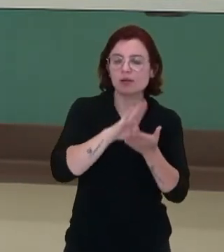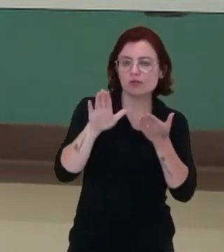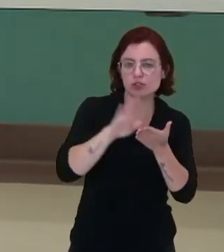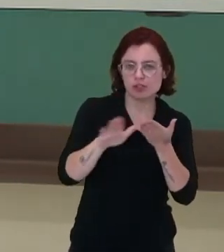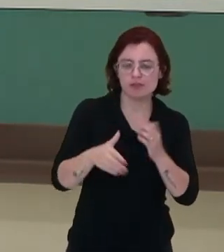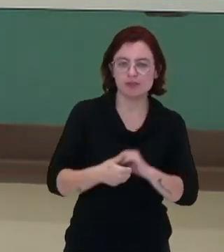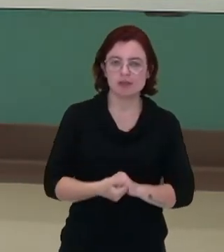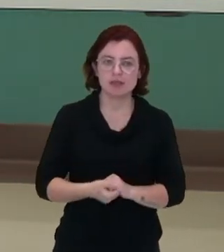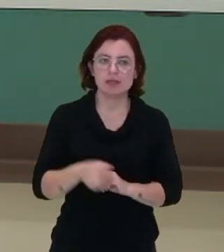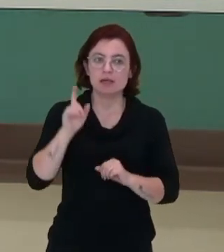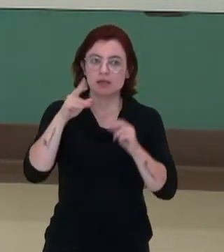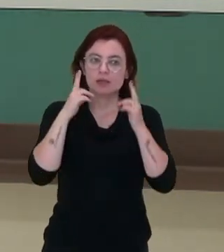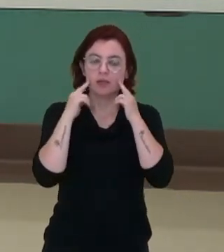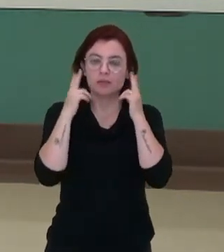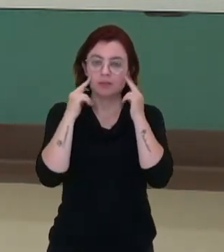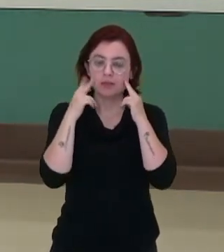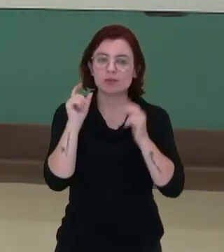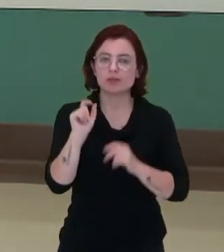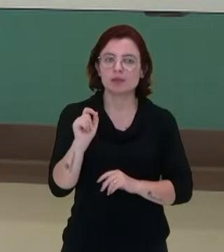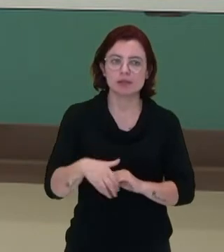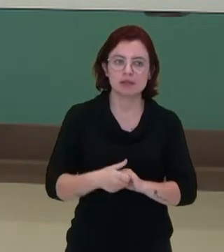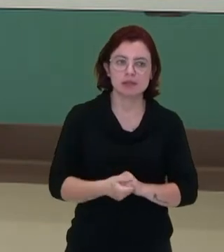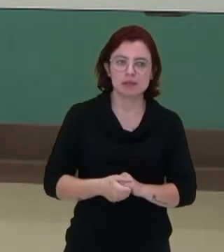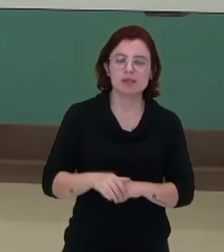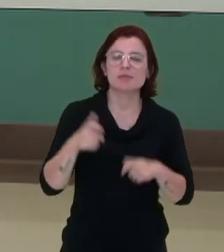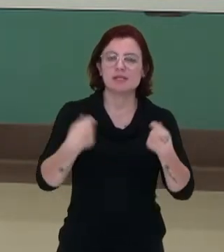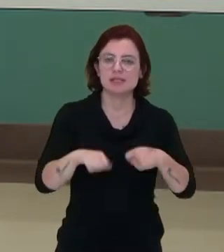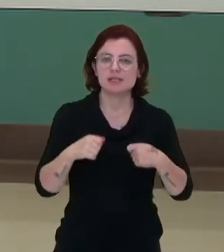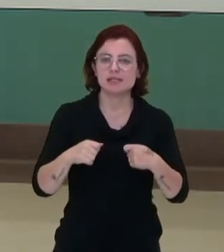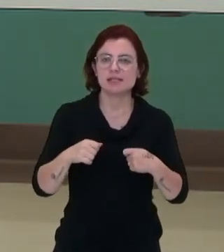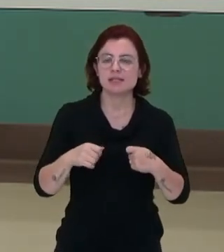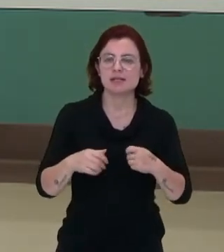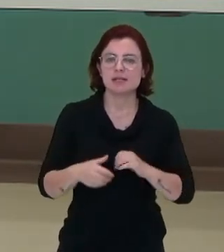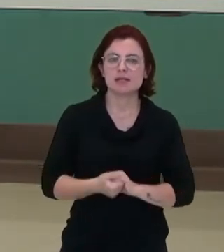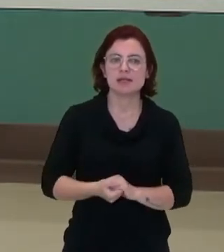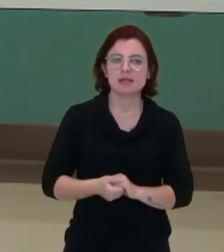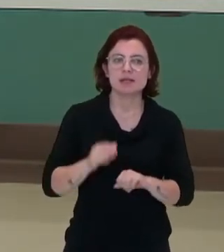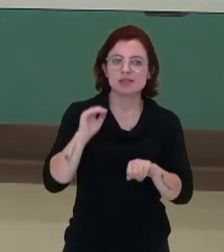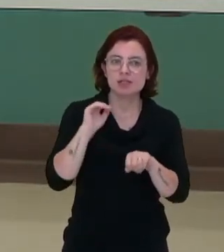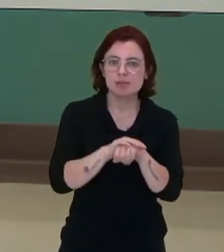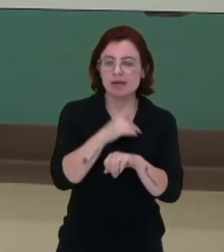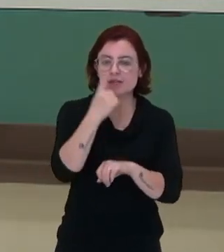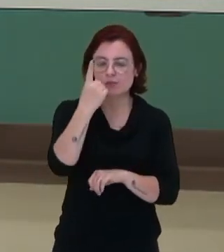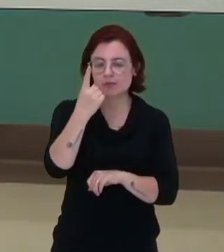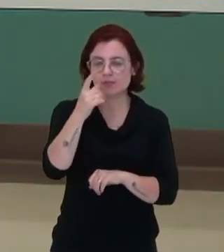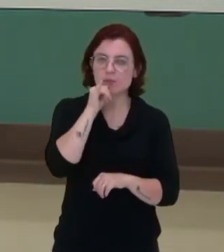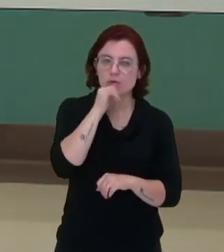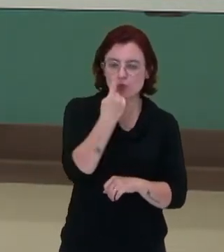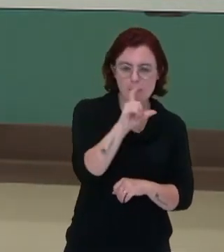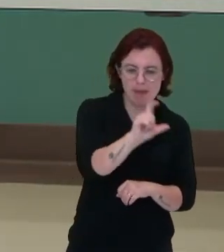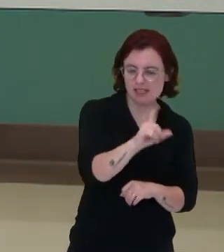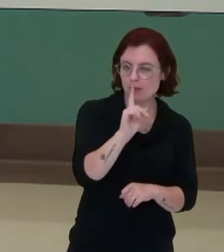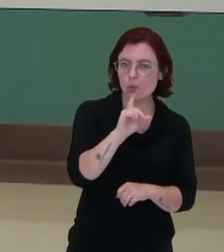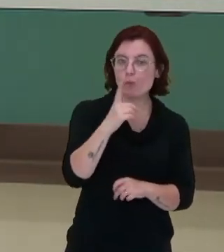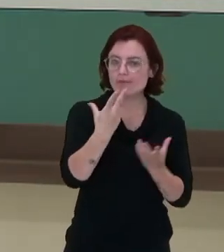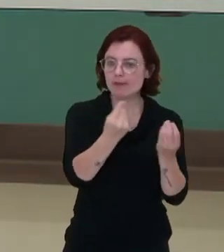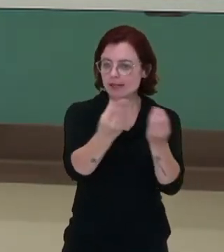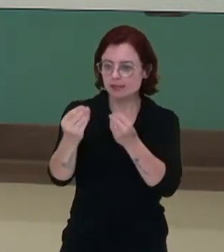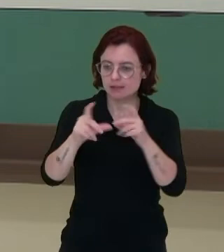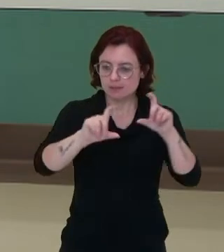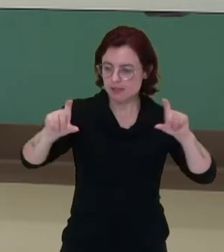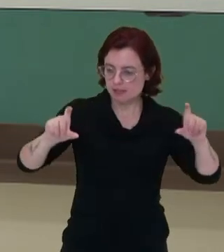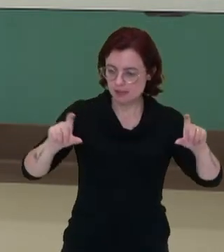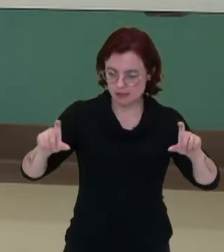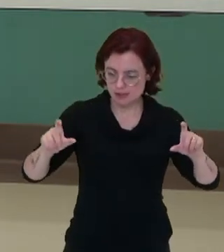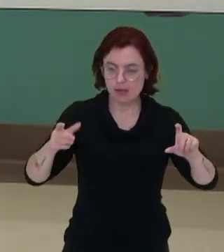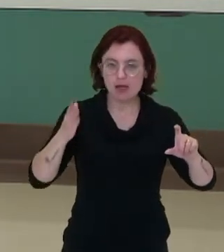Normalmente eu preciso de mais de uma peça para aplicar o xeque-mate, tá? Só em